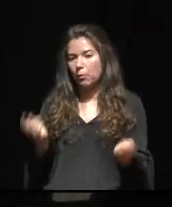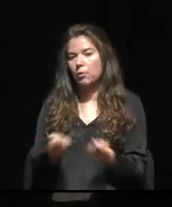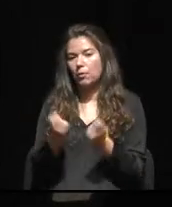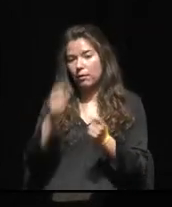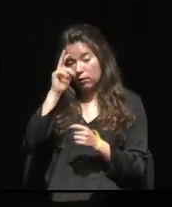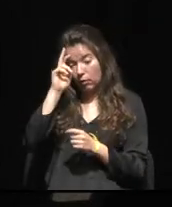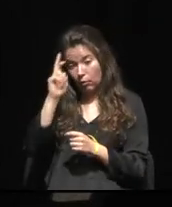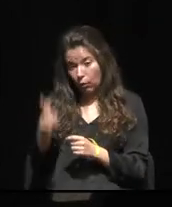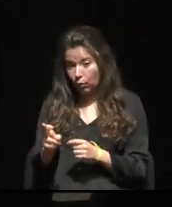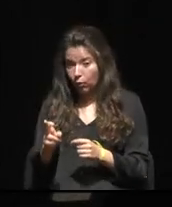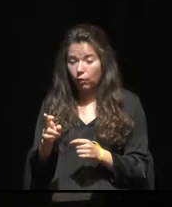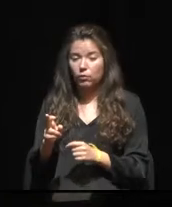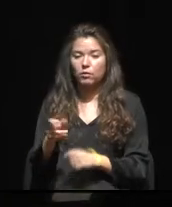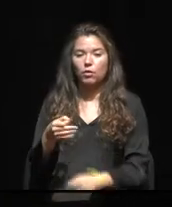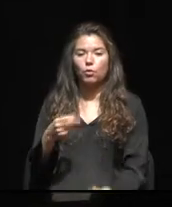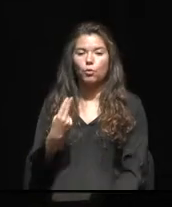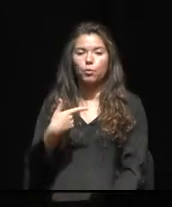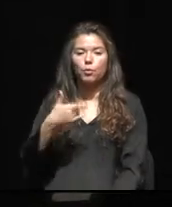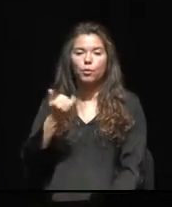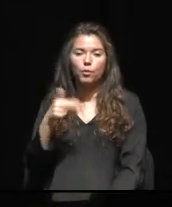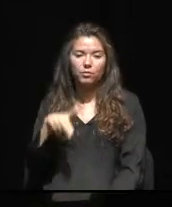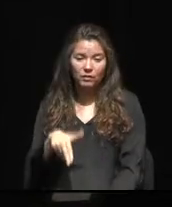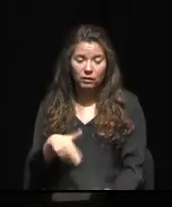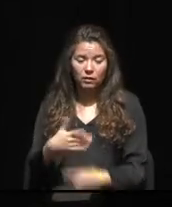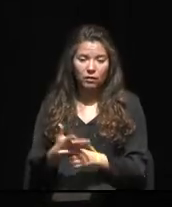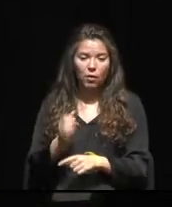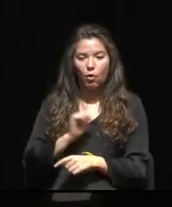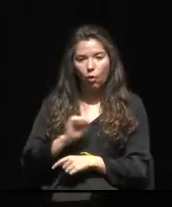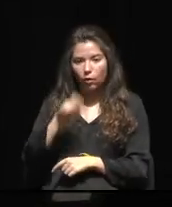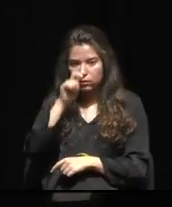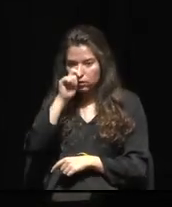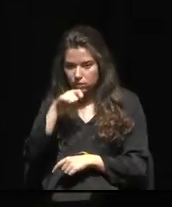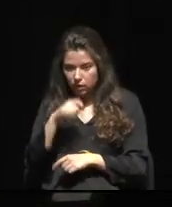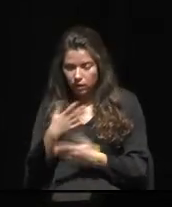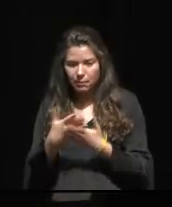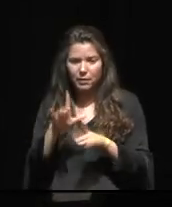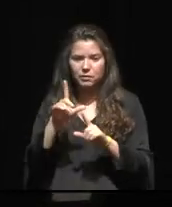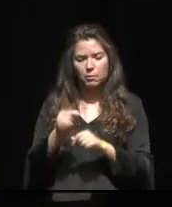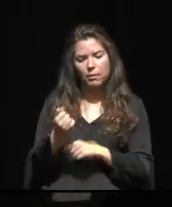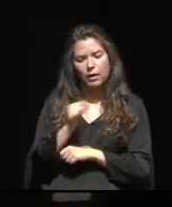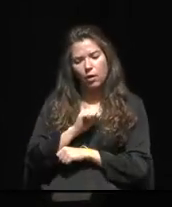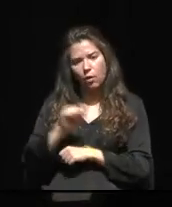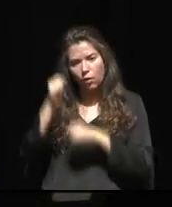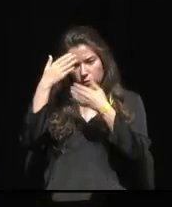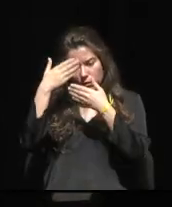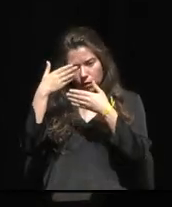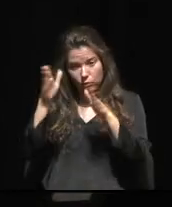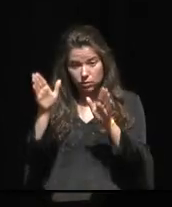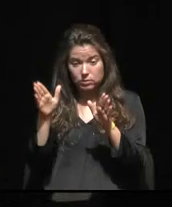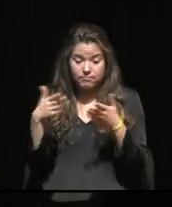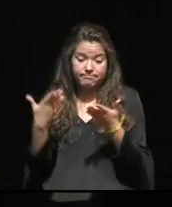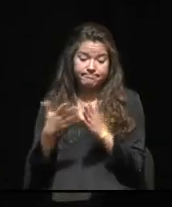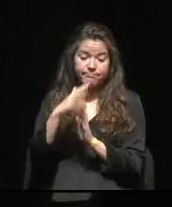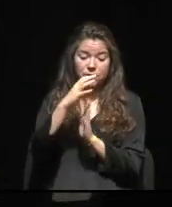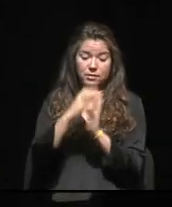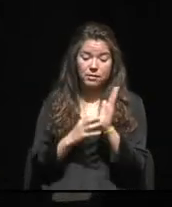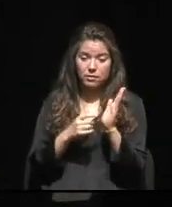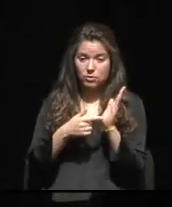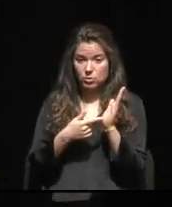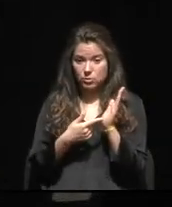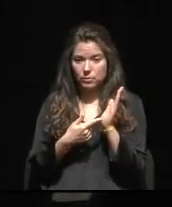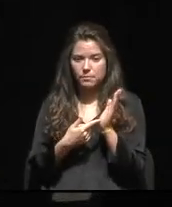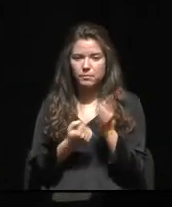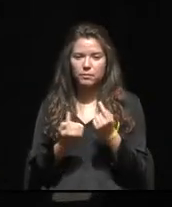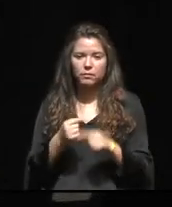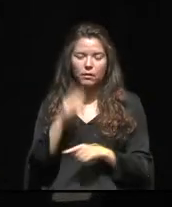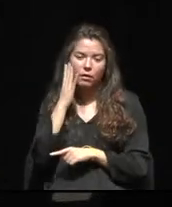russa a propaganda do Putin contra os ucranianos mas também contra as democracias um texto